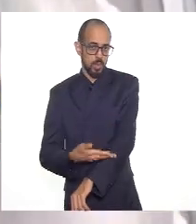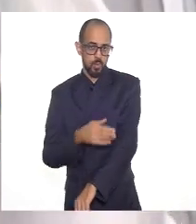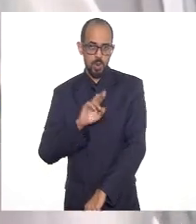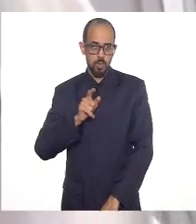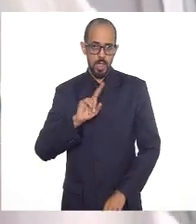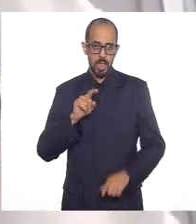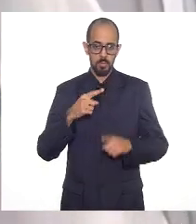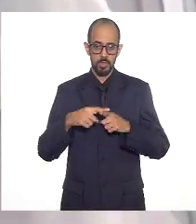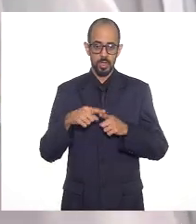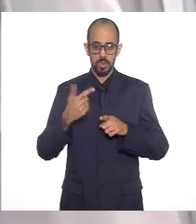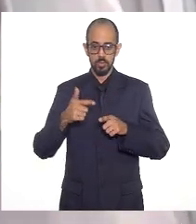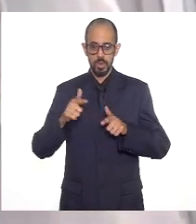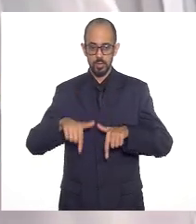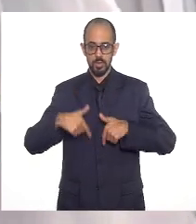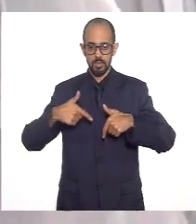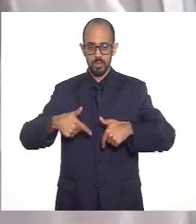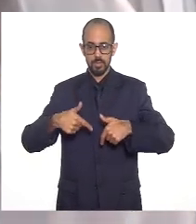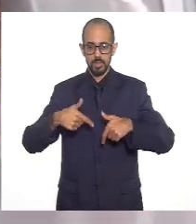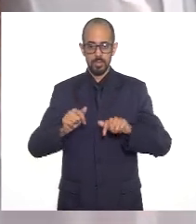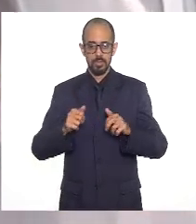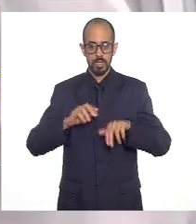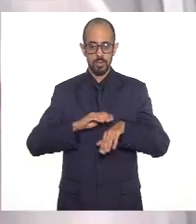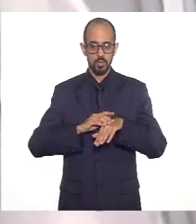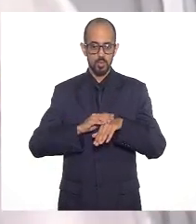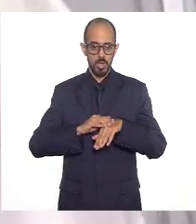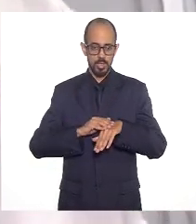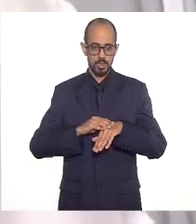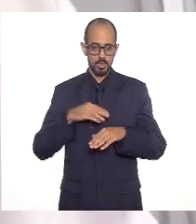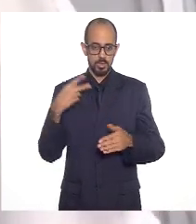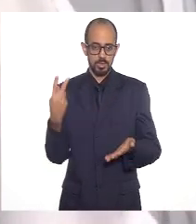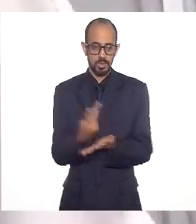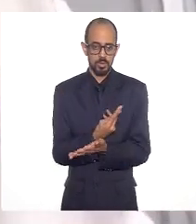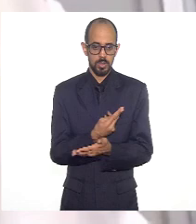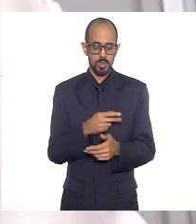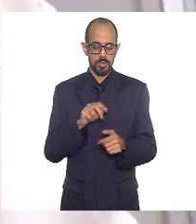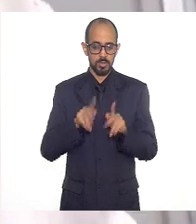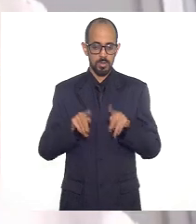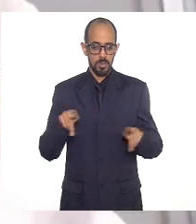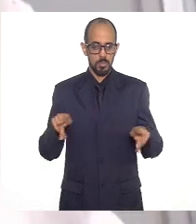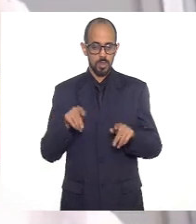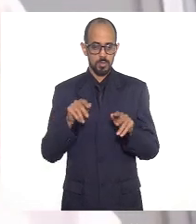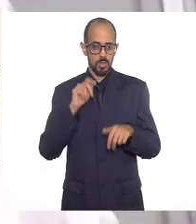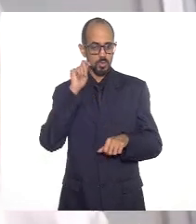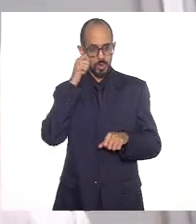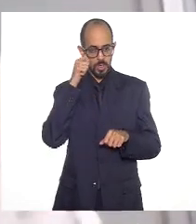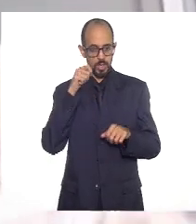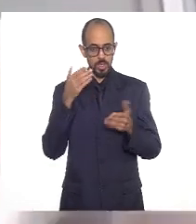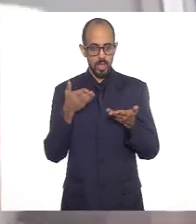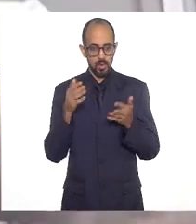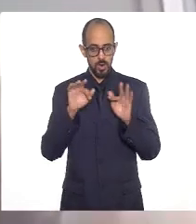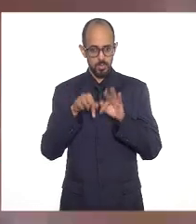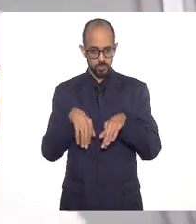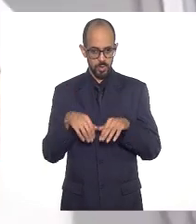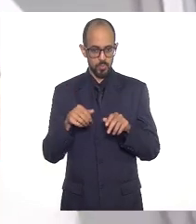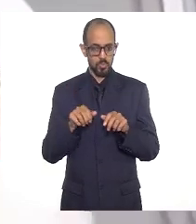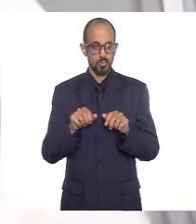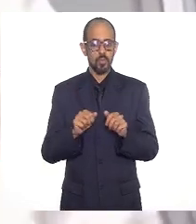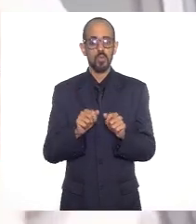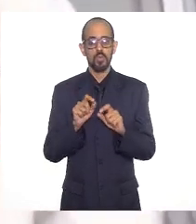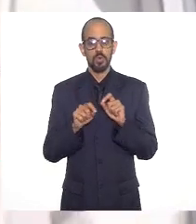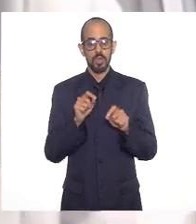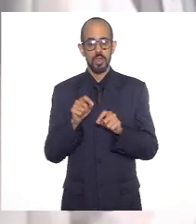enfrentamento direto das doenças que atingem a população negra. Por fim, quero encerrar dizendo que